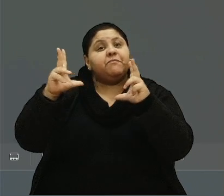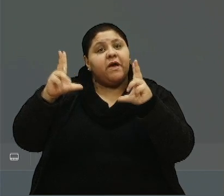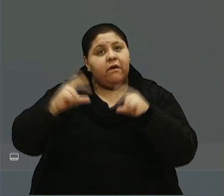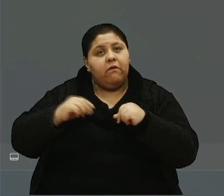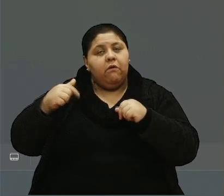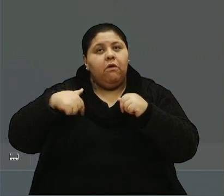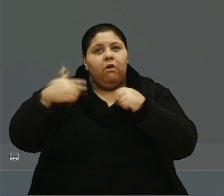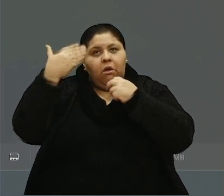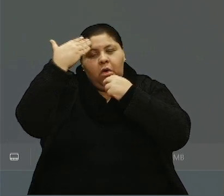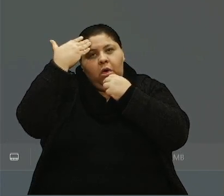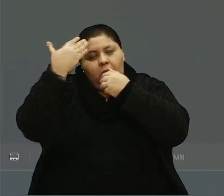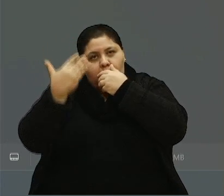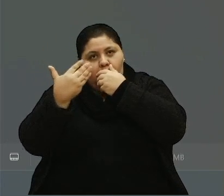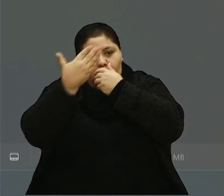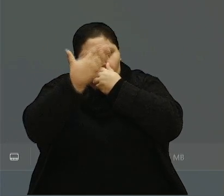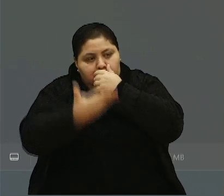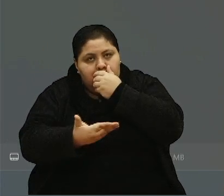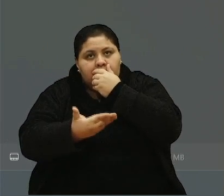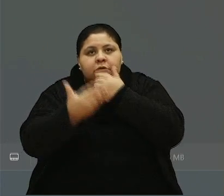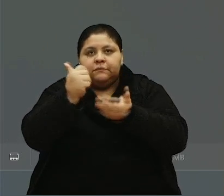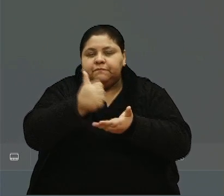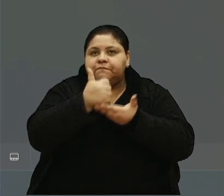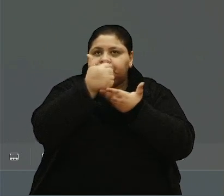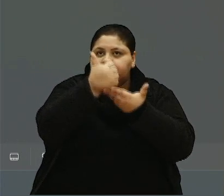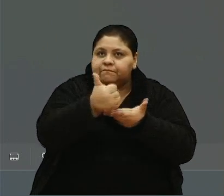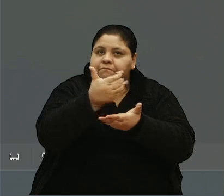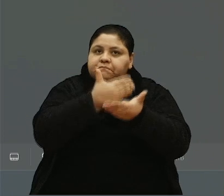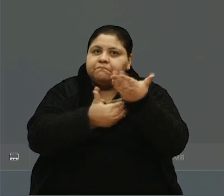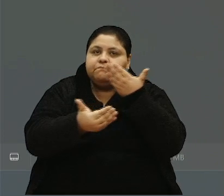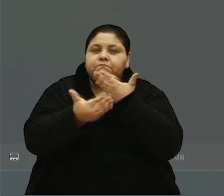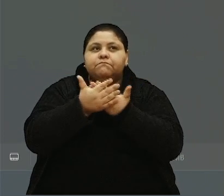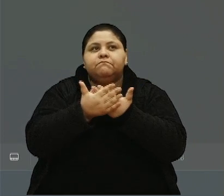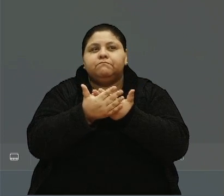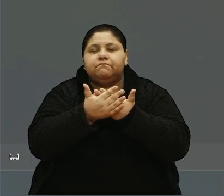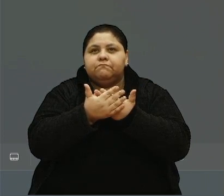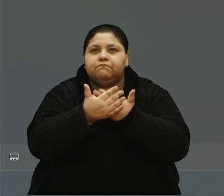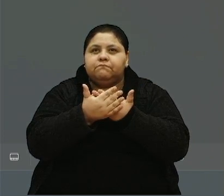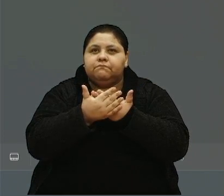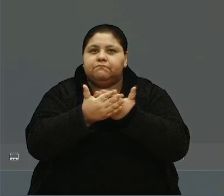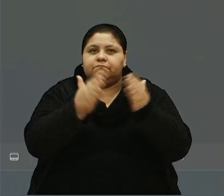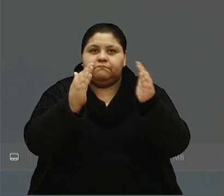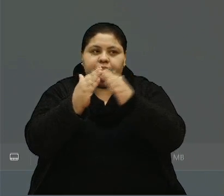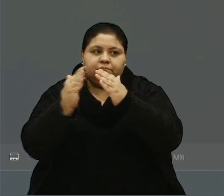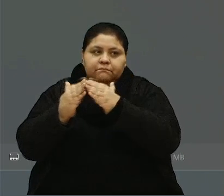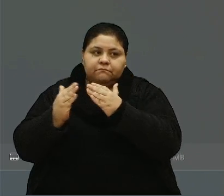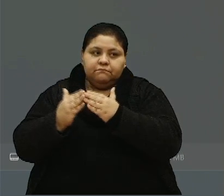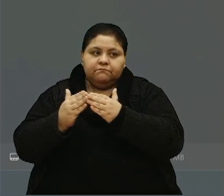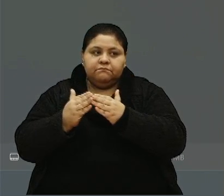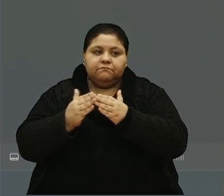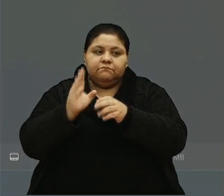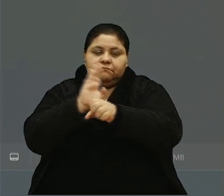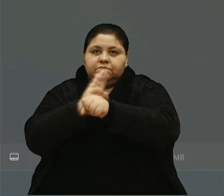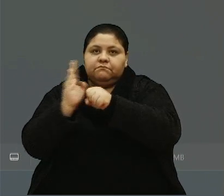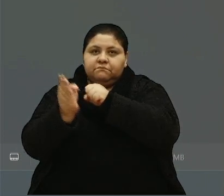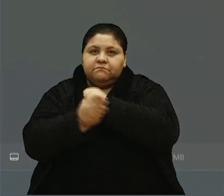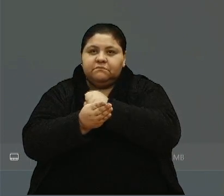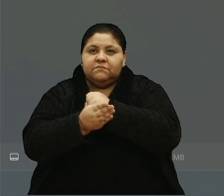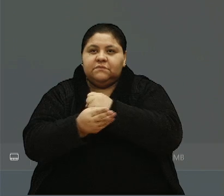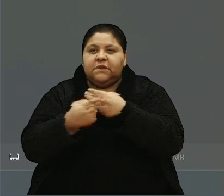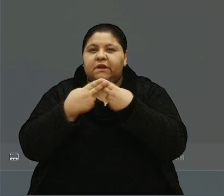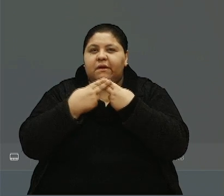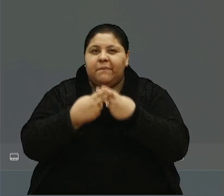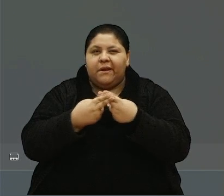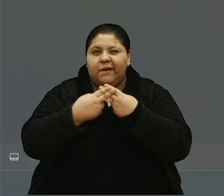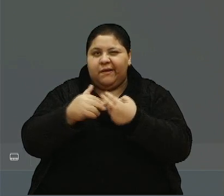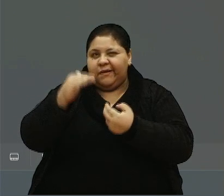quero agradecer a ti o apoio, a todos os moradores aqui desse bairro pela paciência, pelo